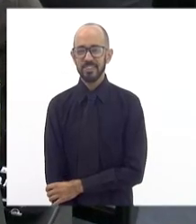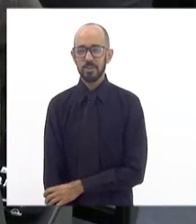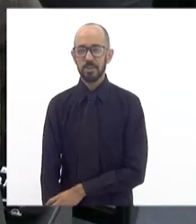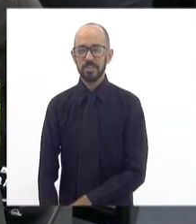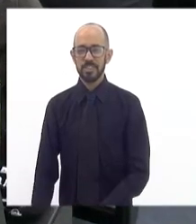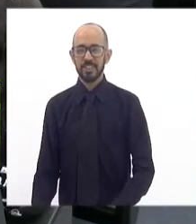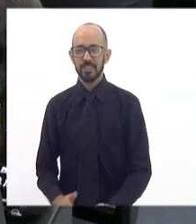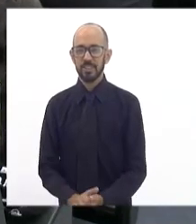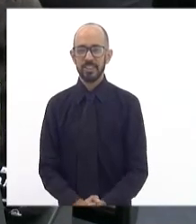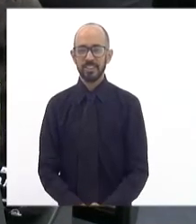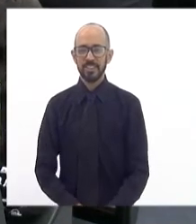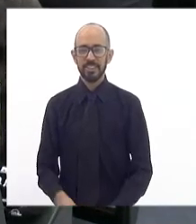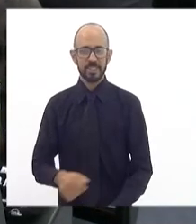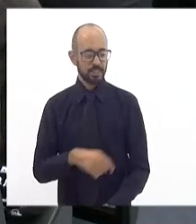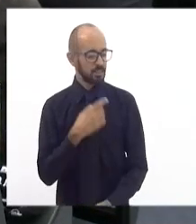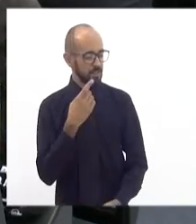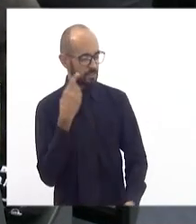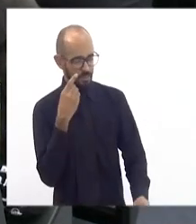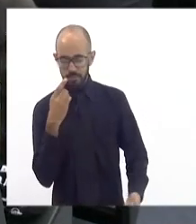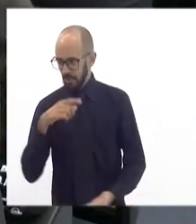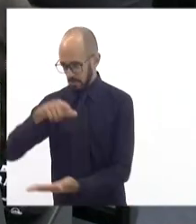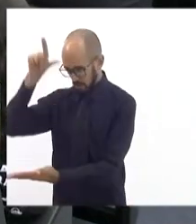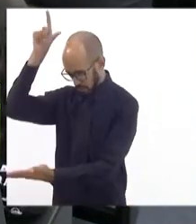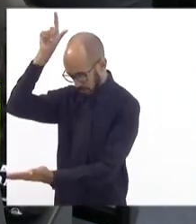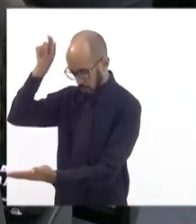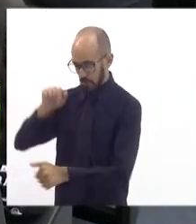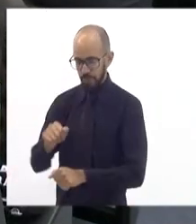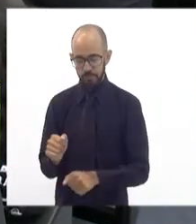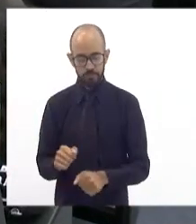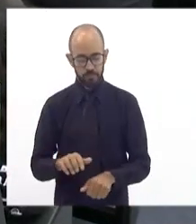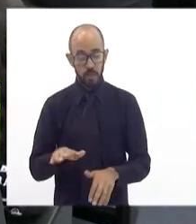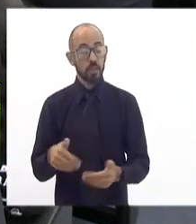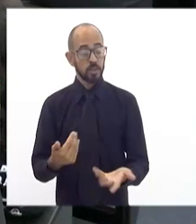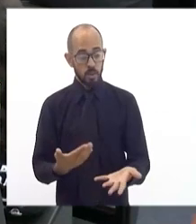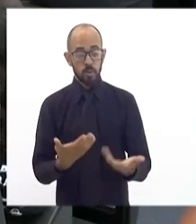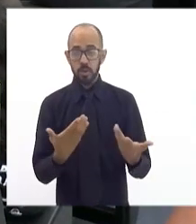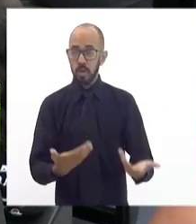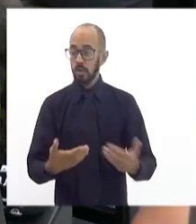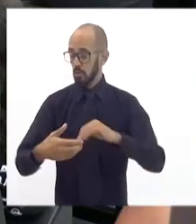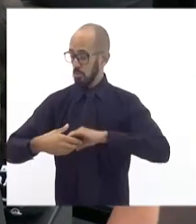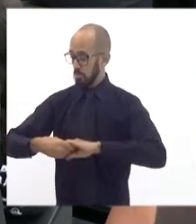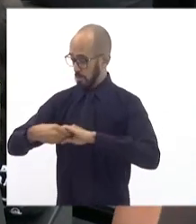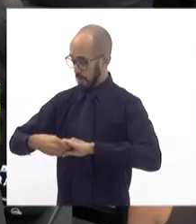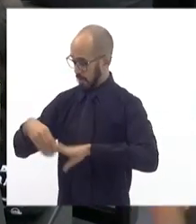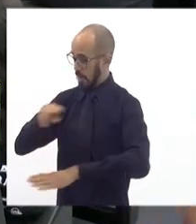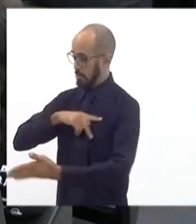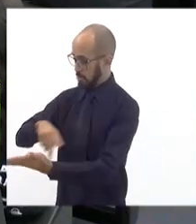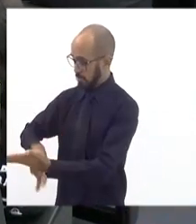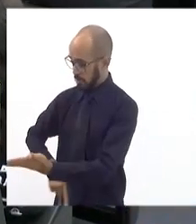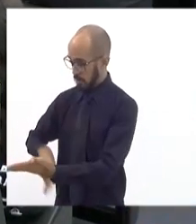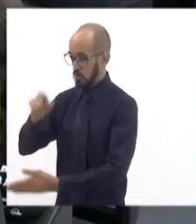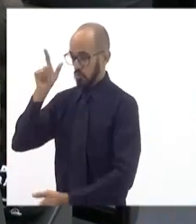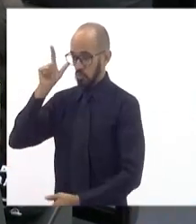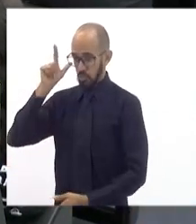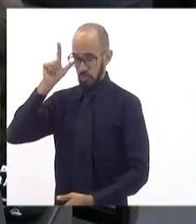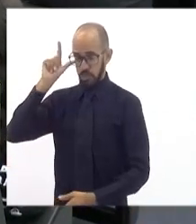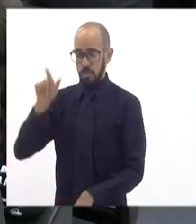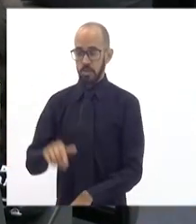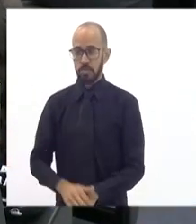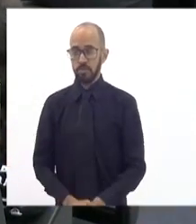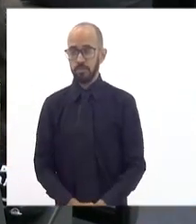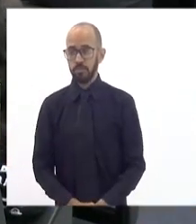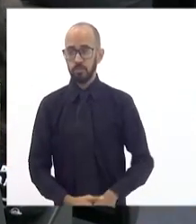e a palavra capital dos povos neurocomp primentar nossa presidente deputada Lucinha